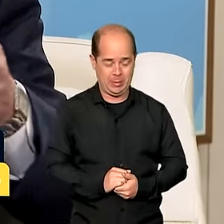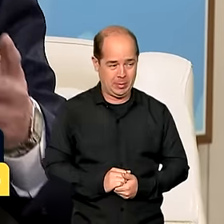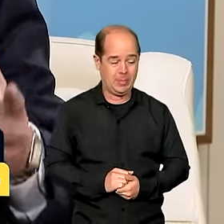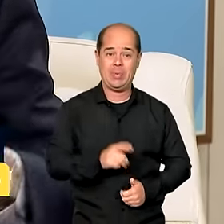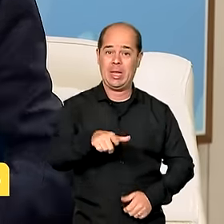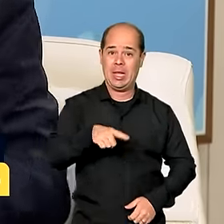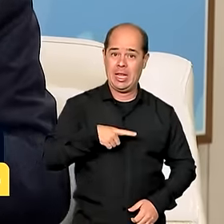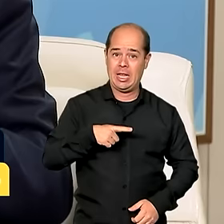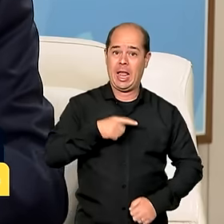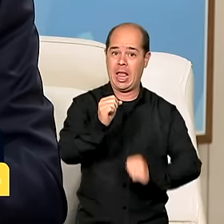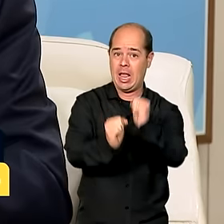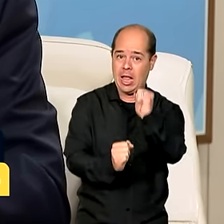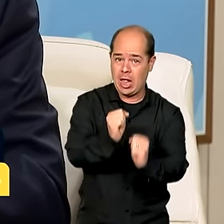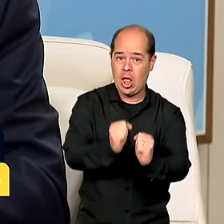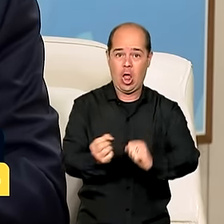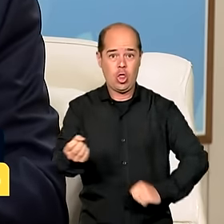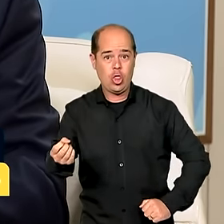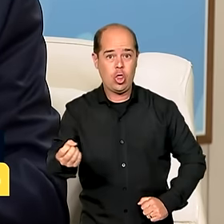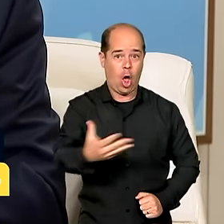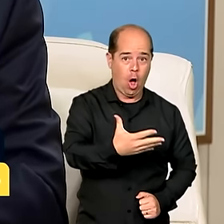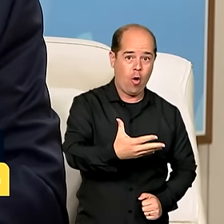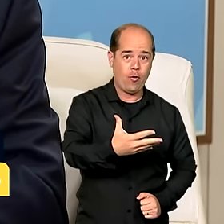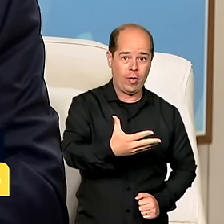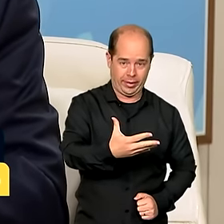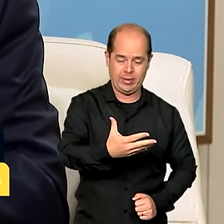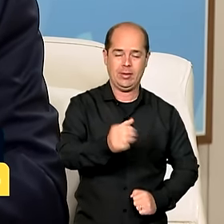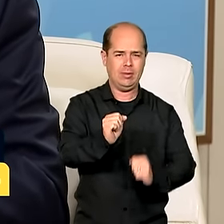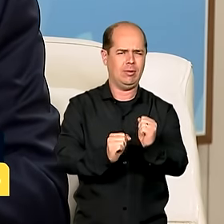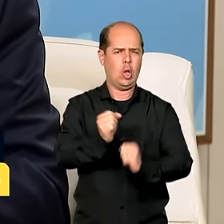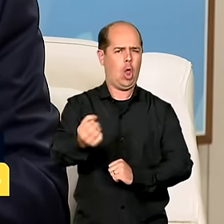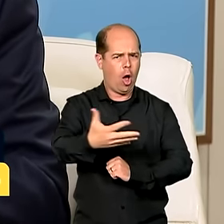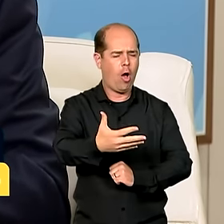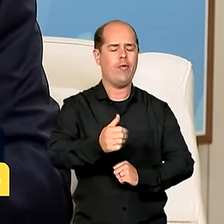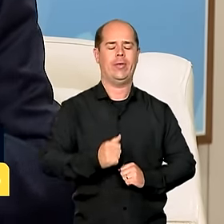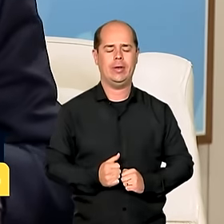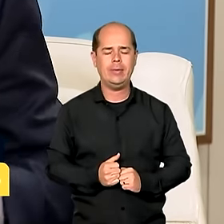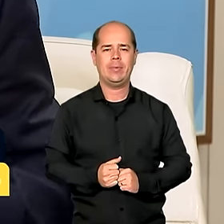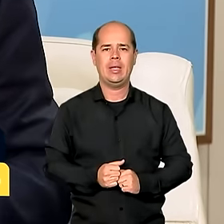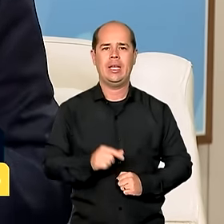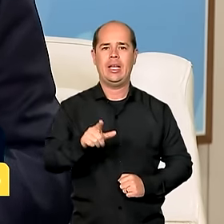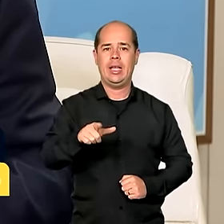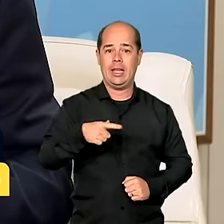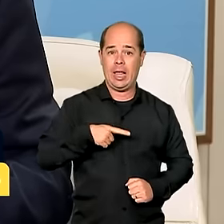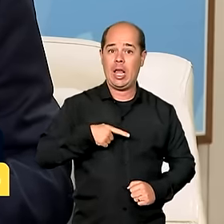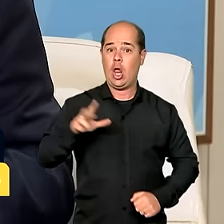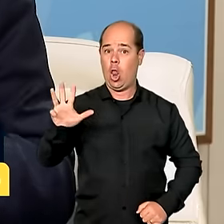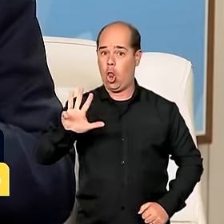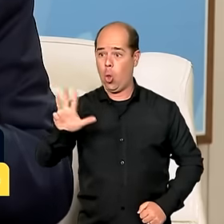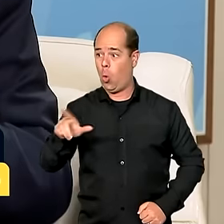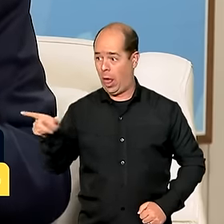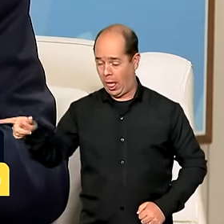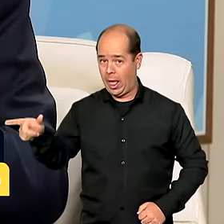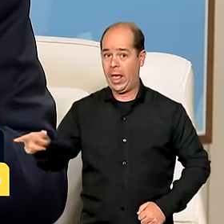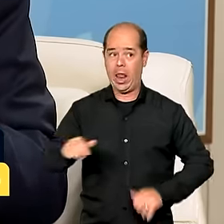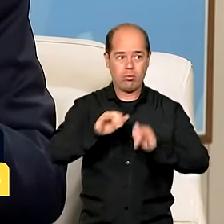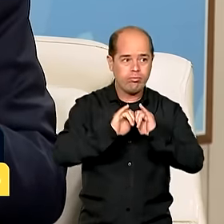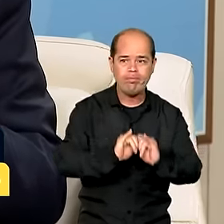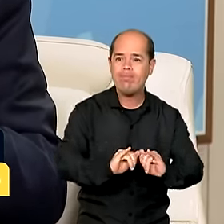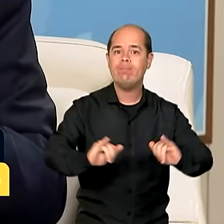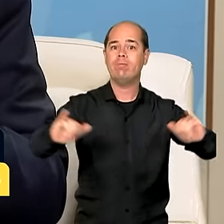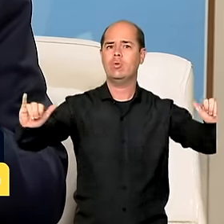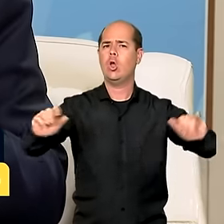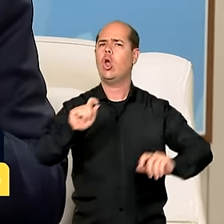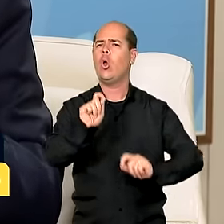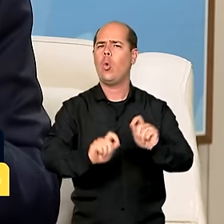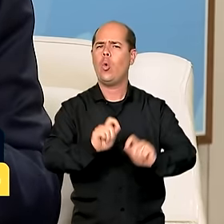Neo industrialização a nova industrialização lançada pelo presidente Lula ela é uma